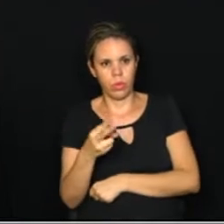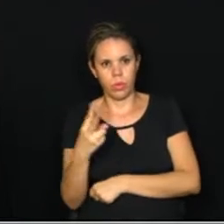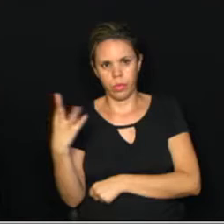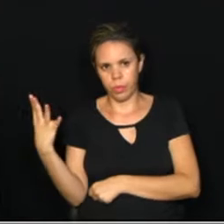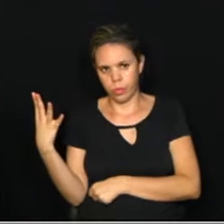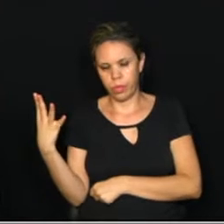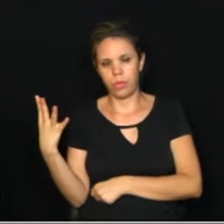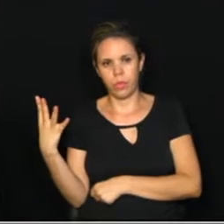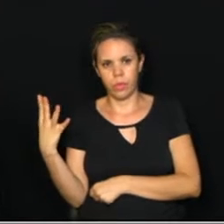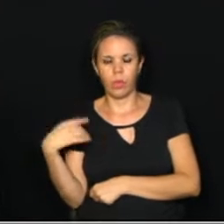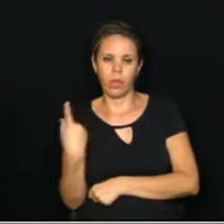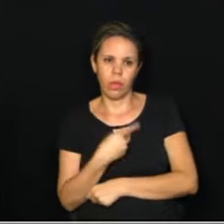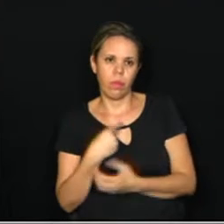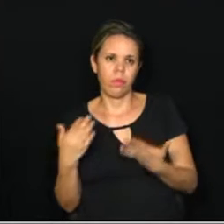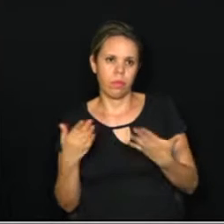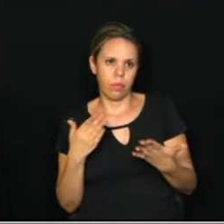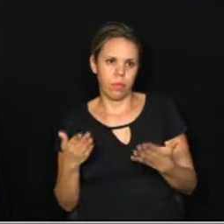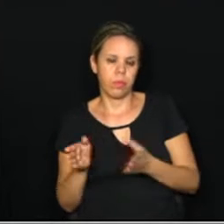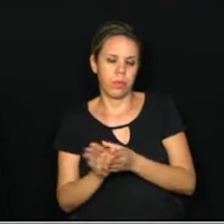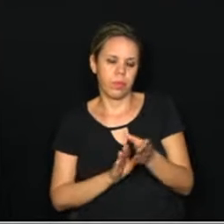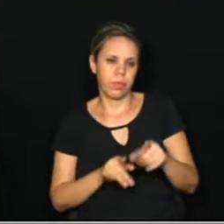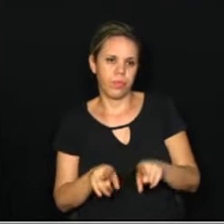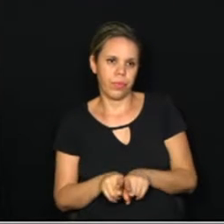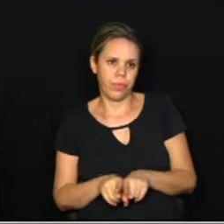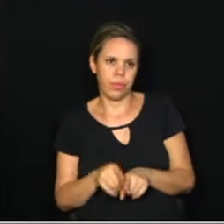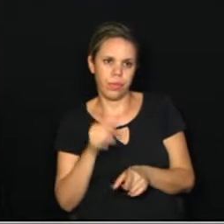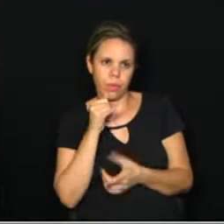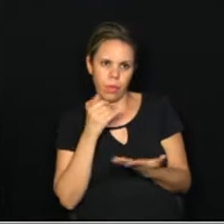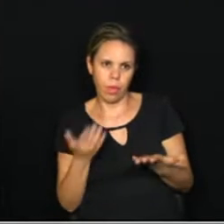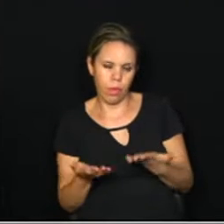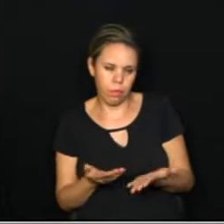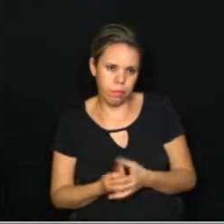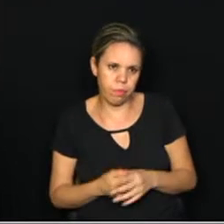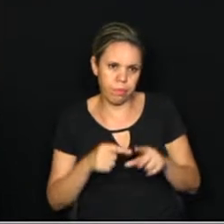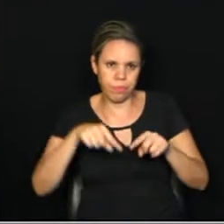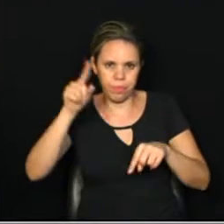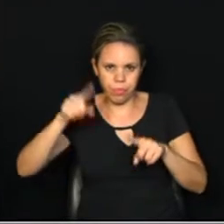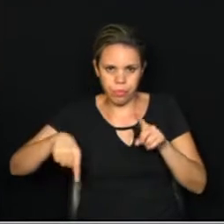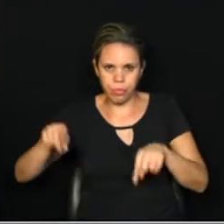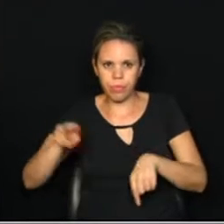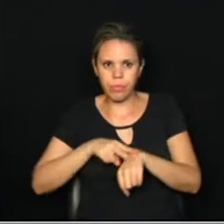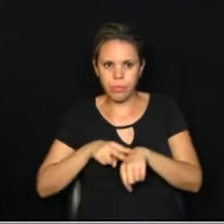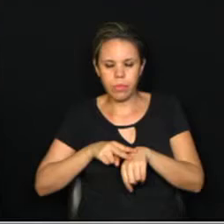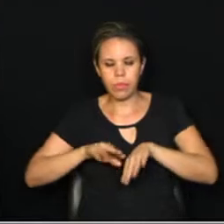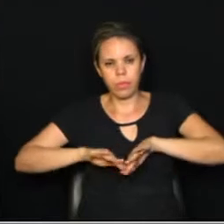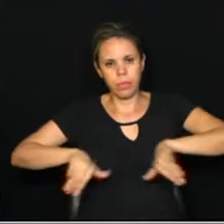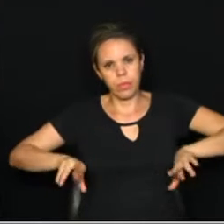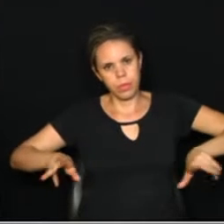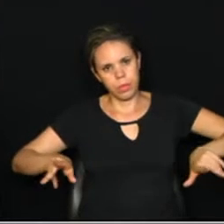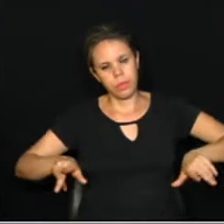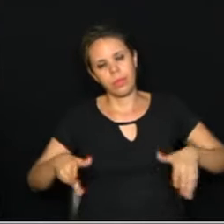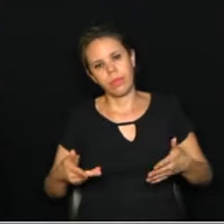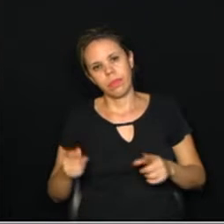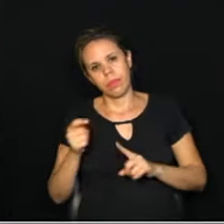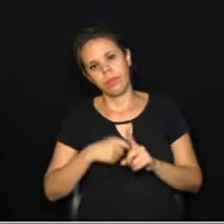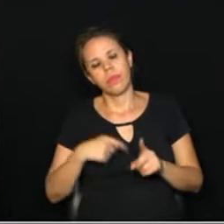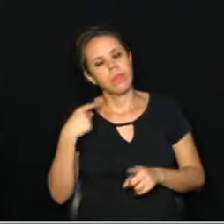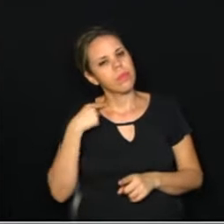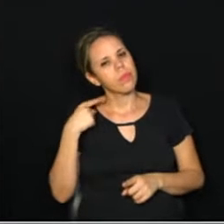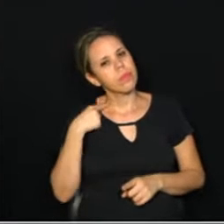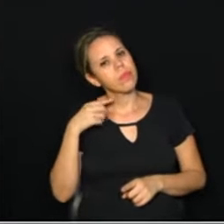bem aquém do que o recomendado, né, que seria ali a linha verde. E os meses de abril, maio e junho,